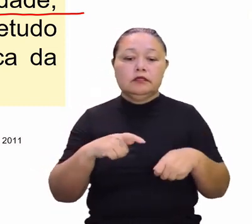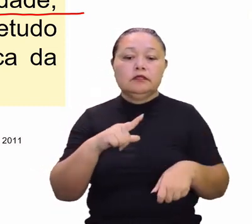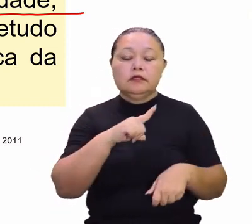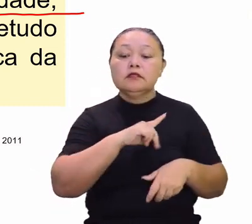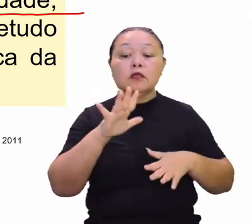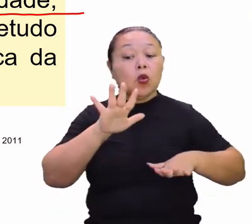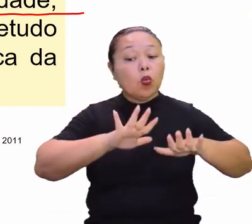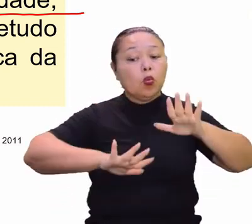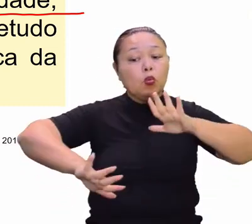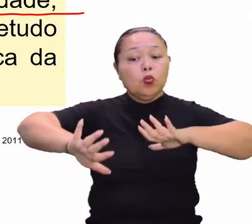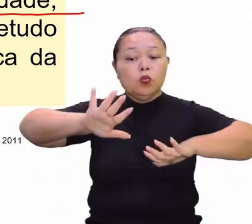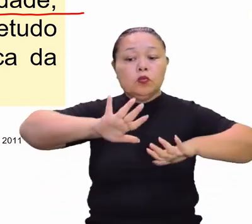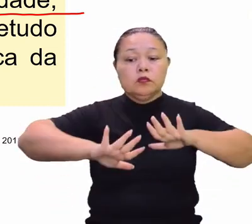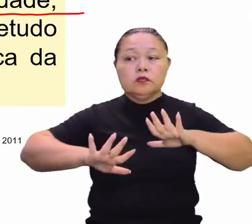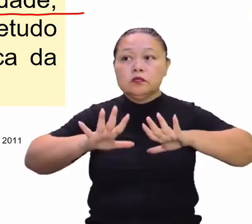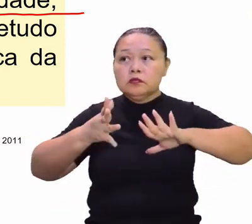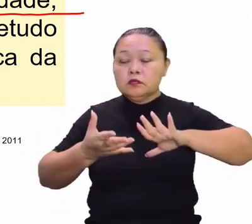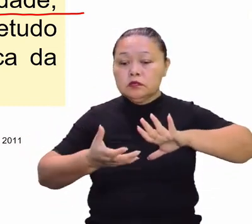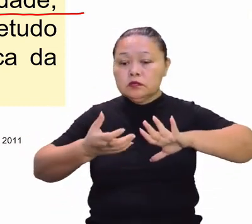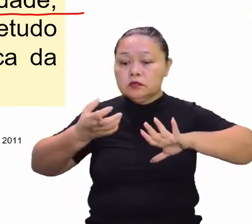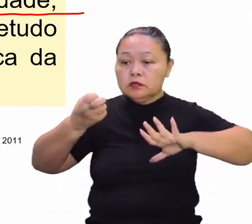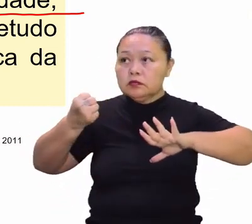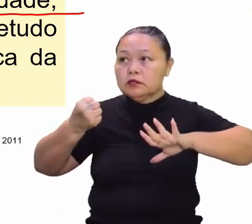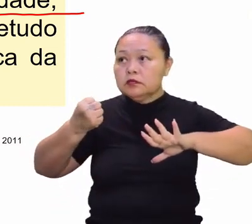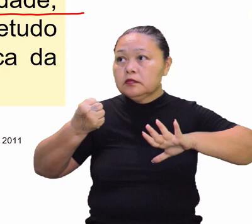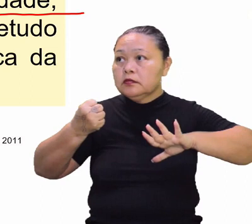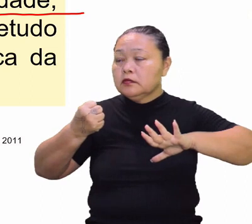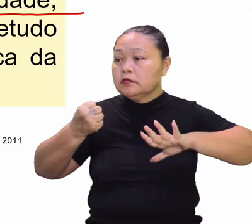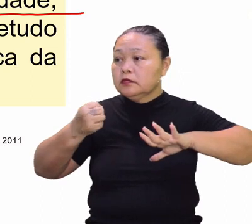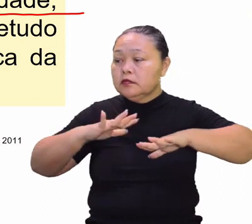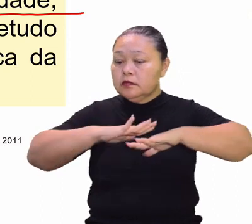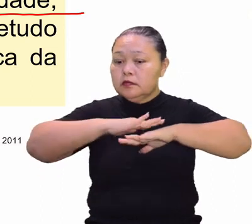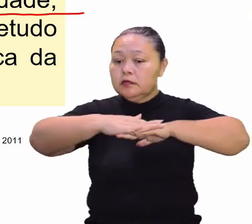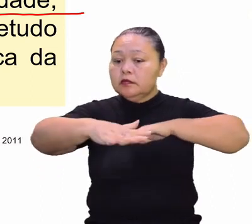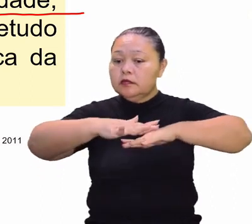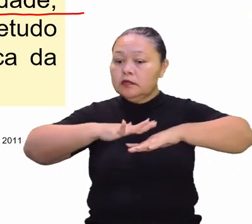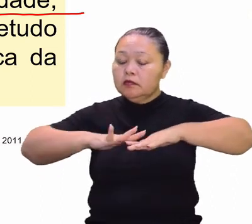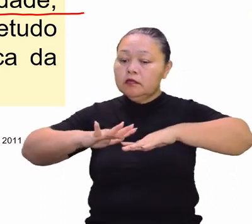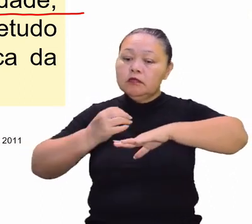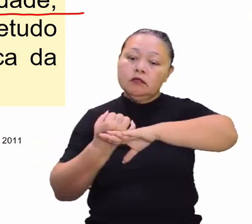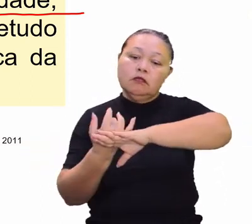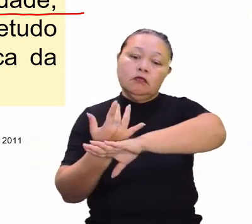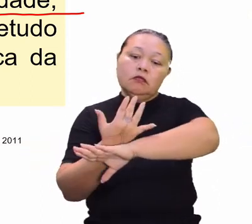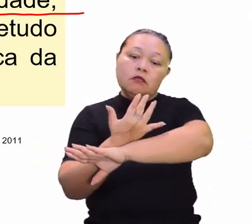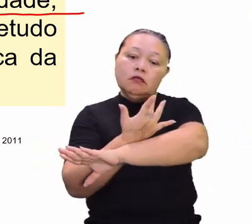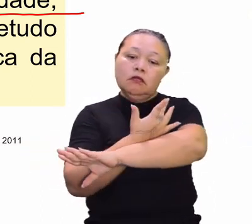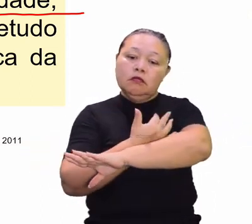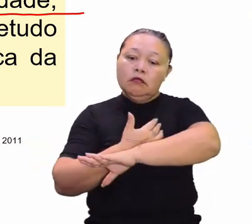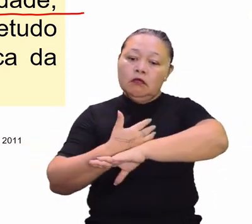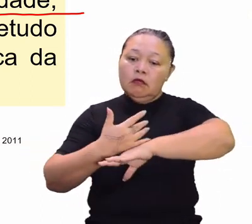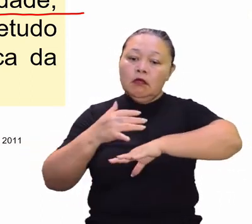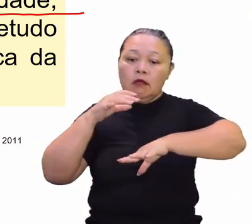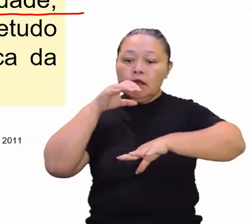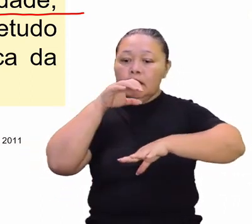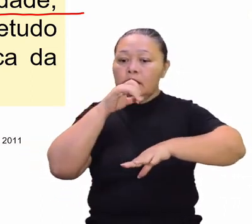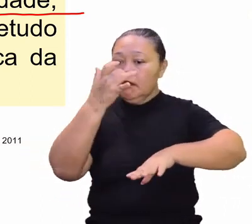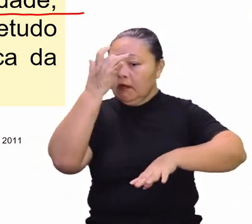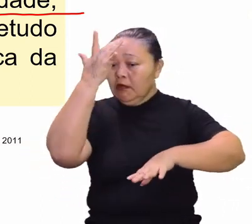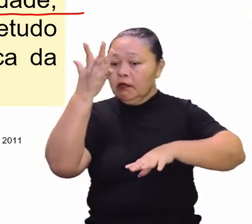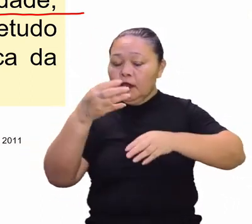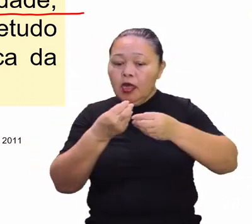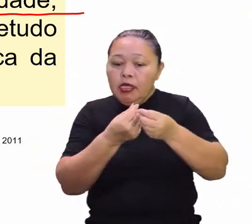tenha um cuidado, porque tirando a cobertura vegetal, esse solo pode ser erodido mais